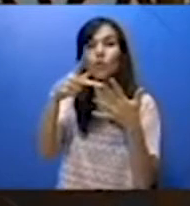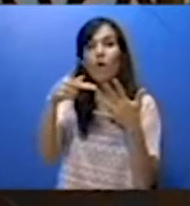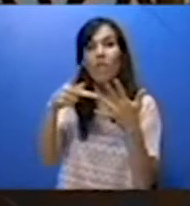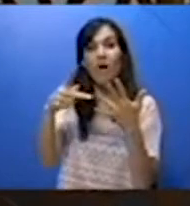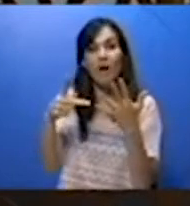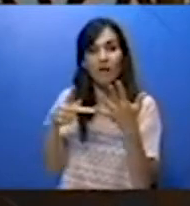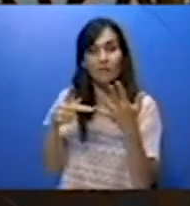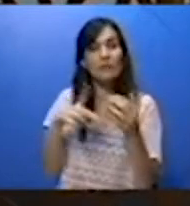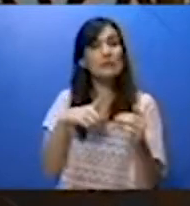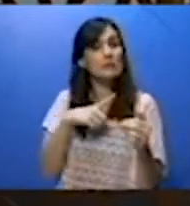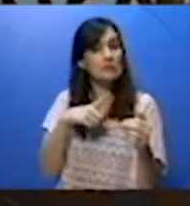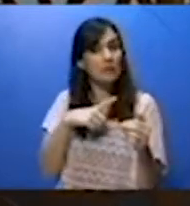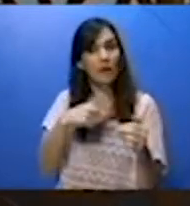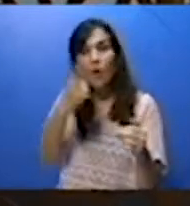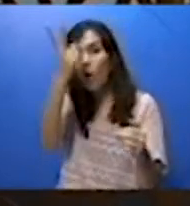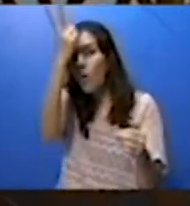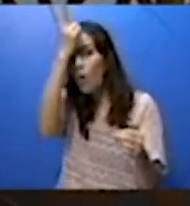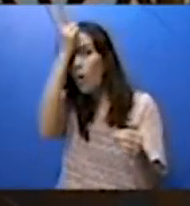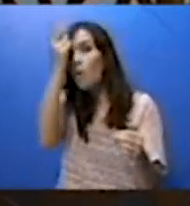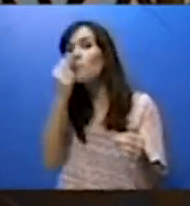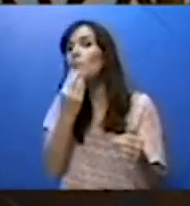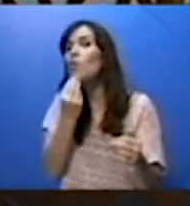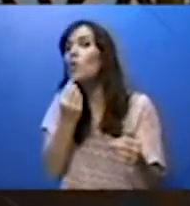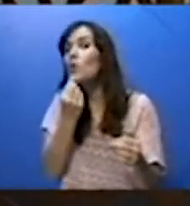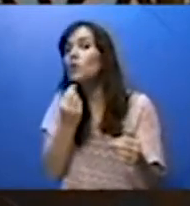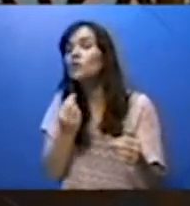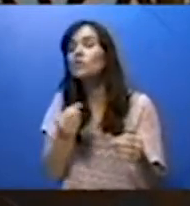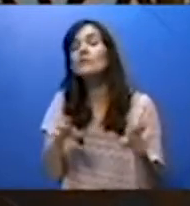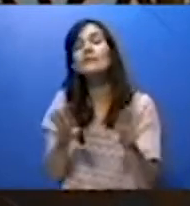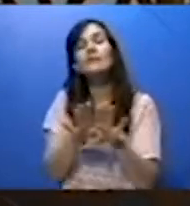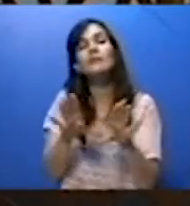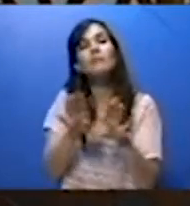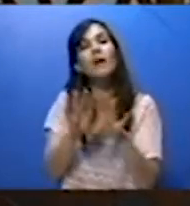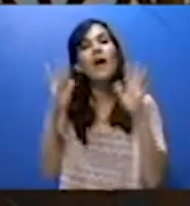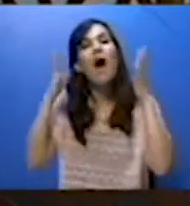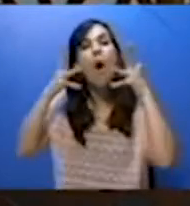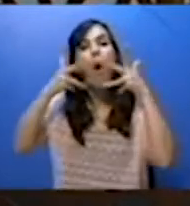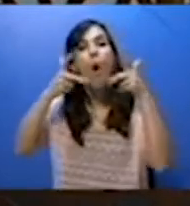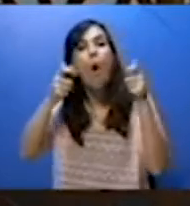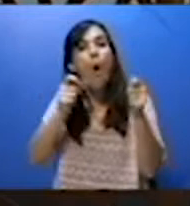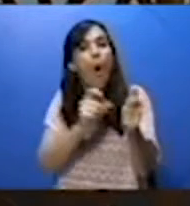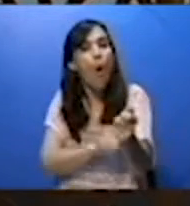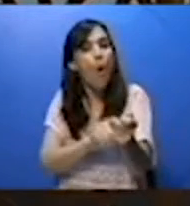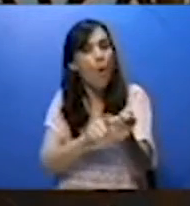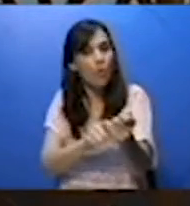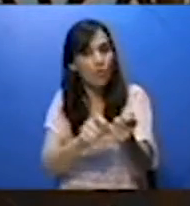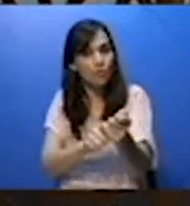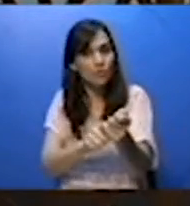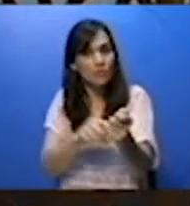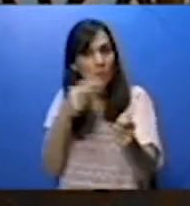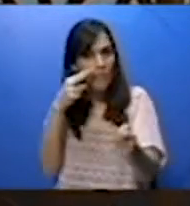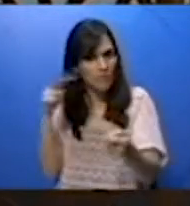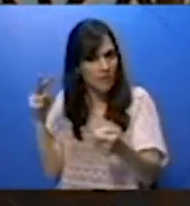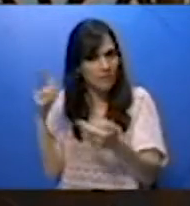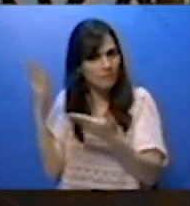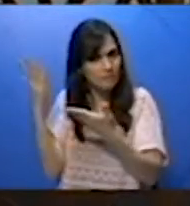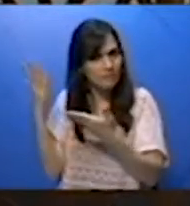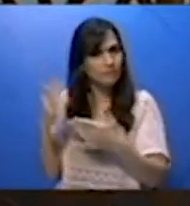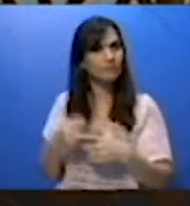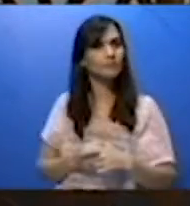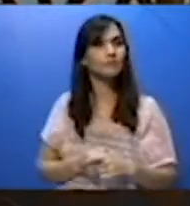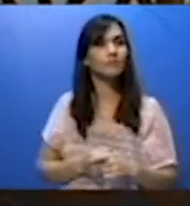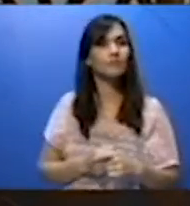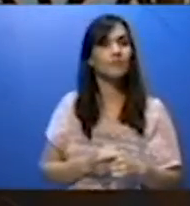ali que é o body e o e essa história ela traz algumas imagens ver